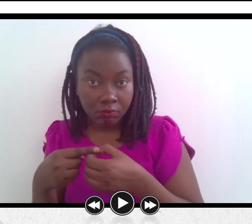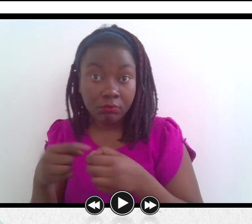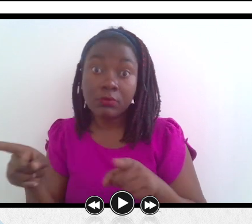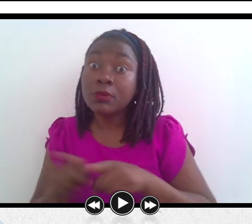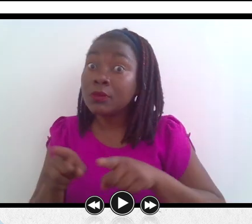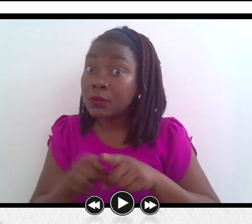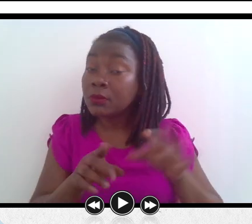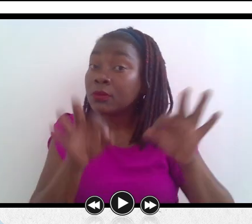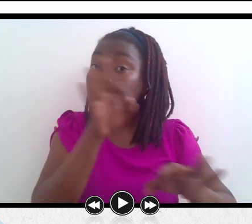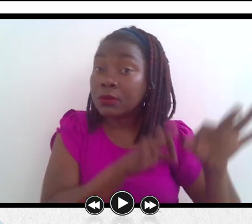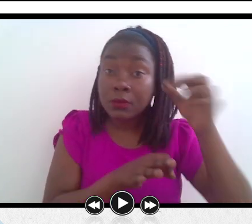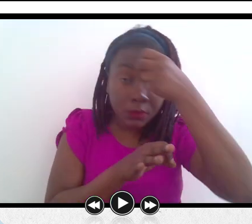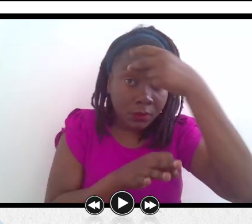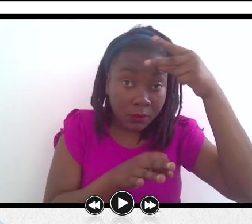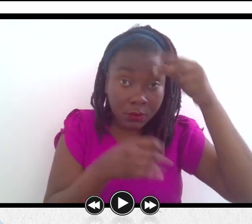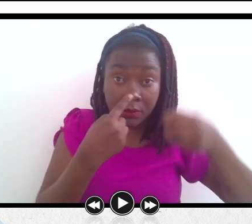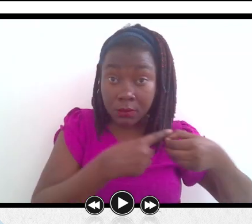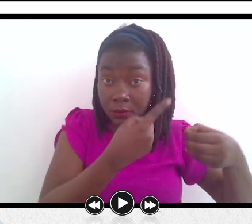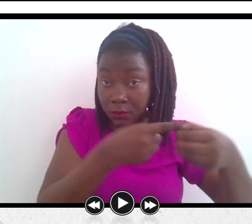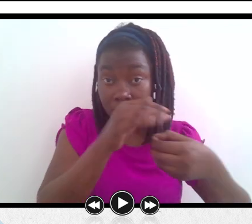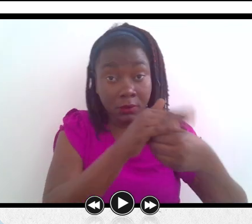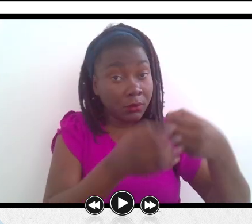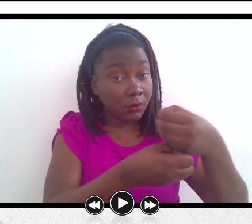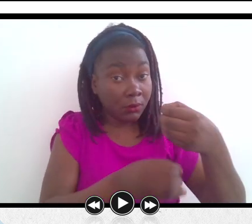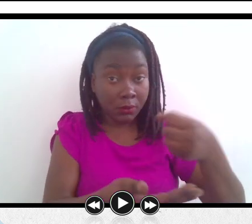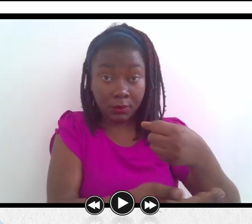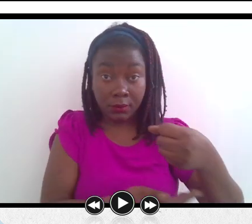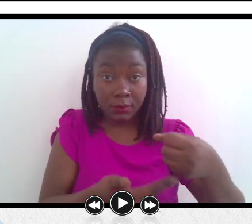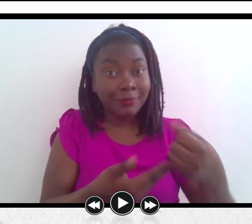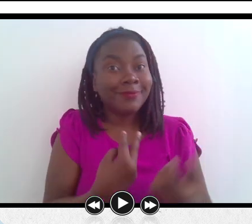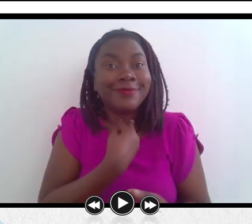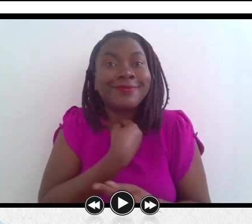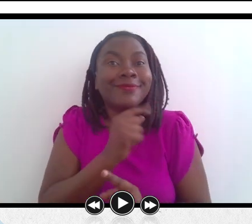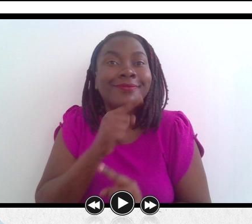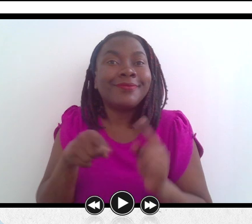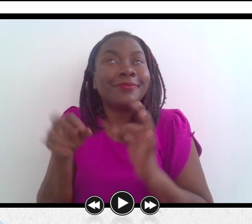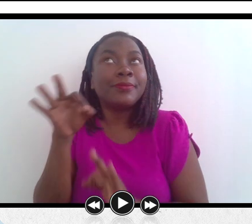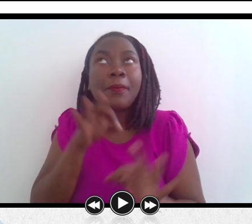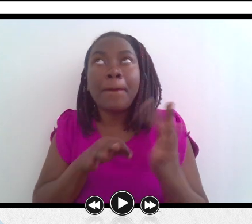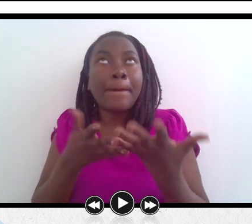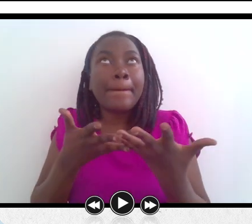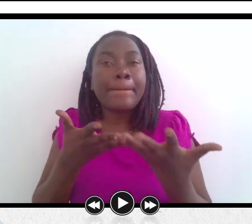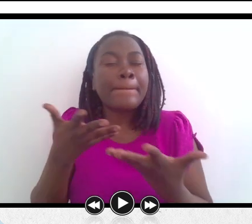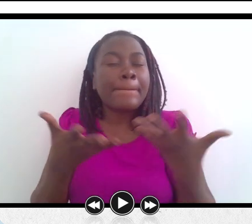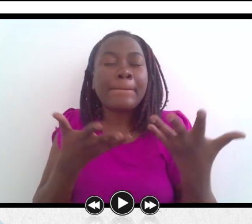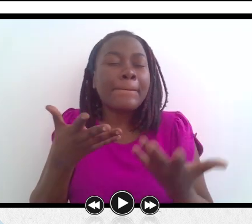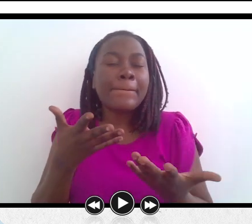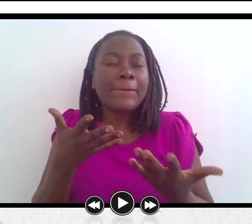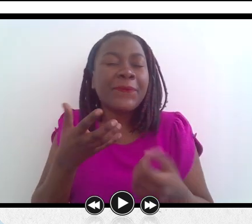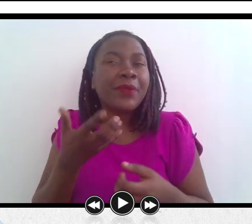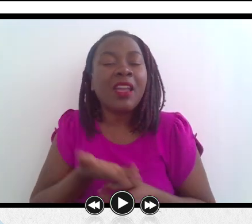com o plano municipal de saneamento básico. Ele não pode ser um plano...